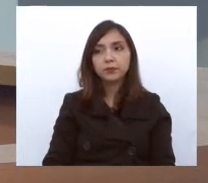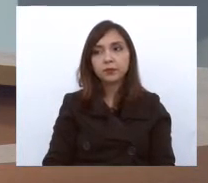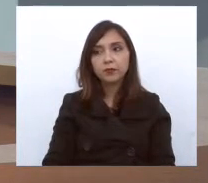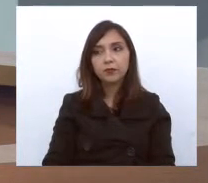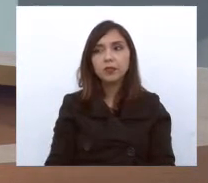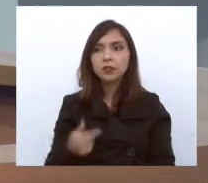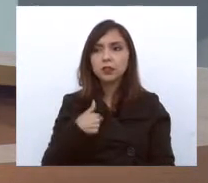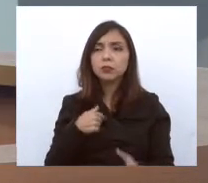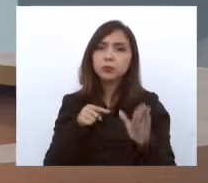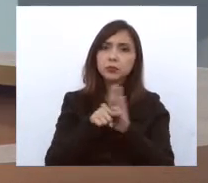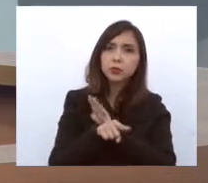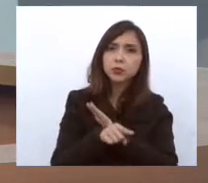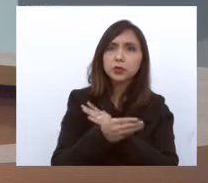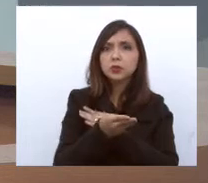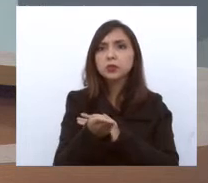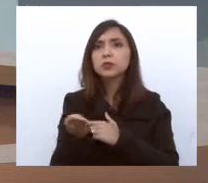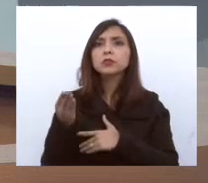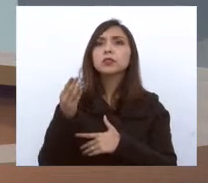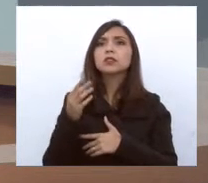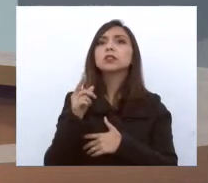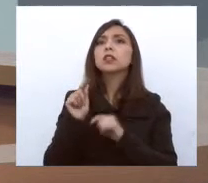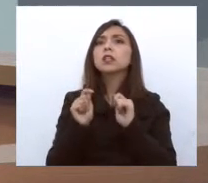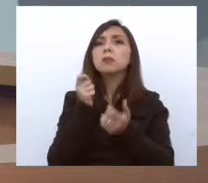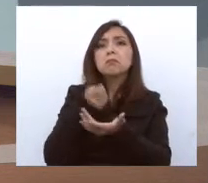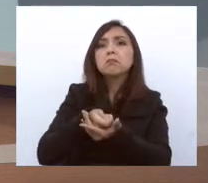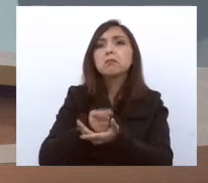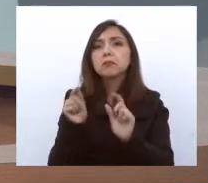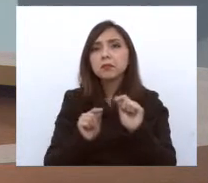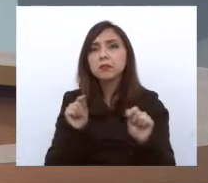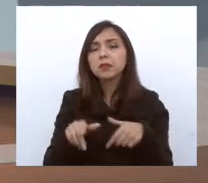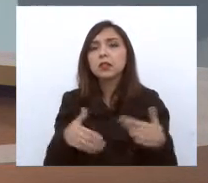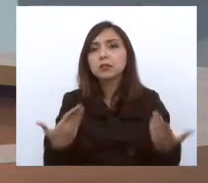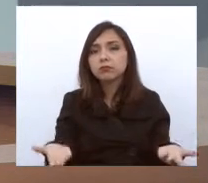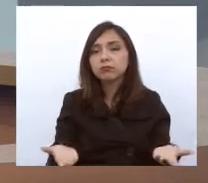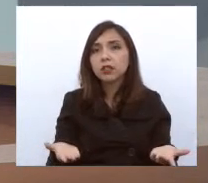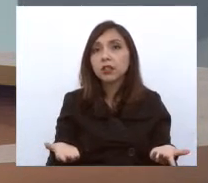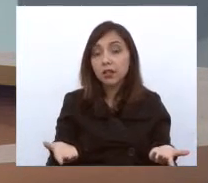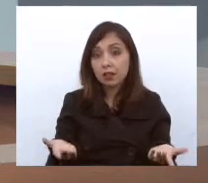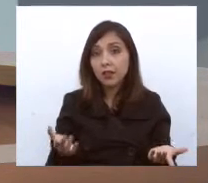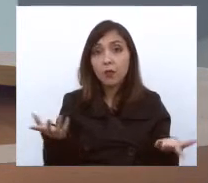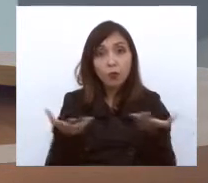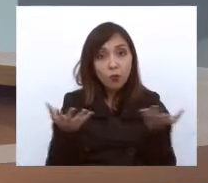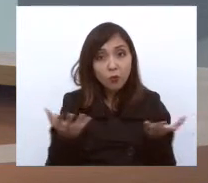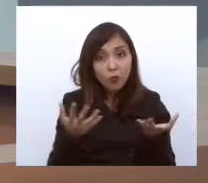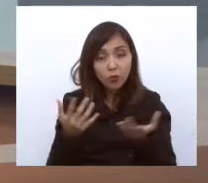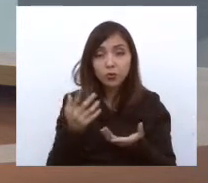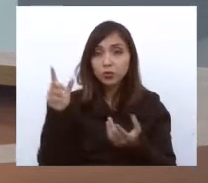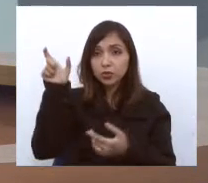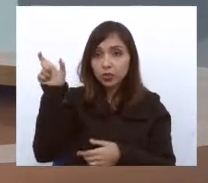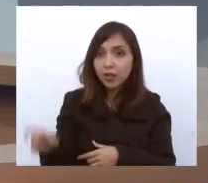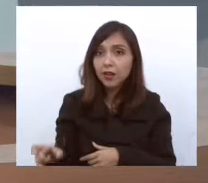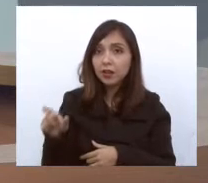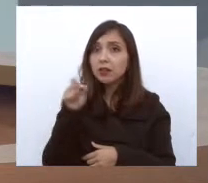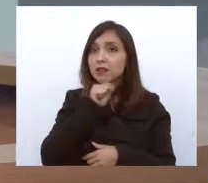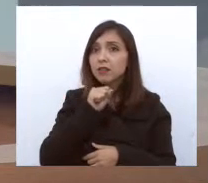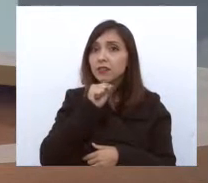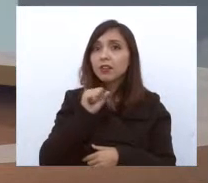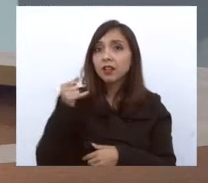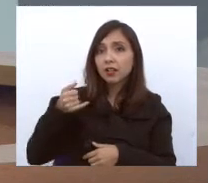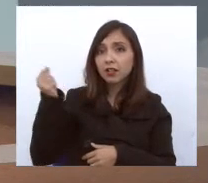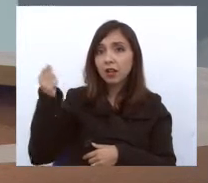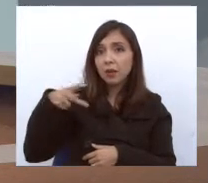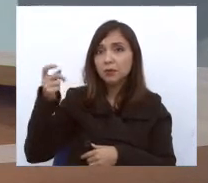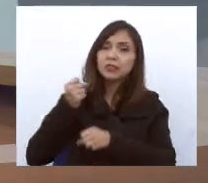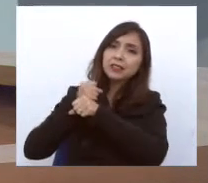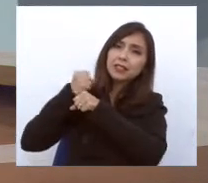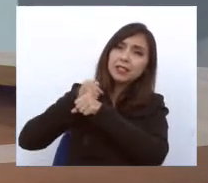Eu pergunto a Vossa Excelência, o que que ele pode pagar, meu Deus do céu? A situação de um aposentado é crítica. Trabalha uma